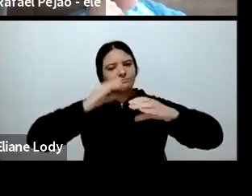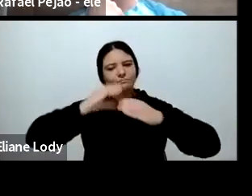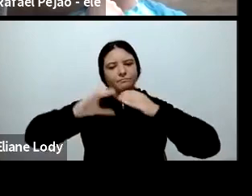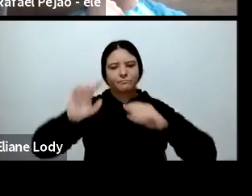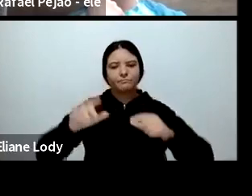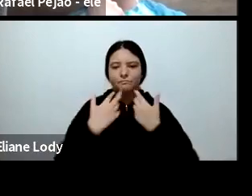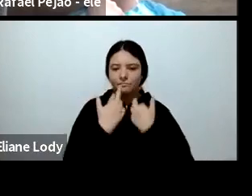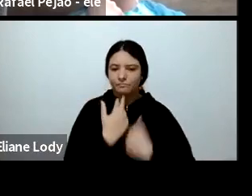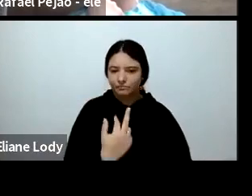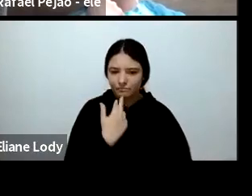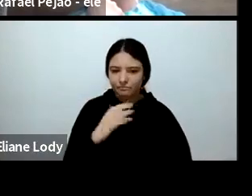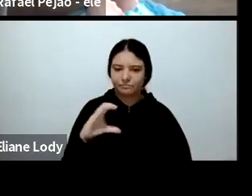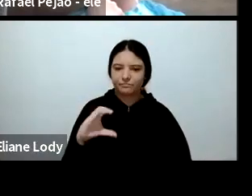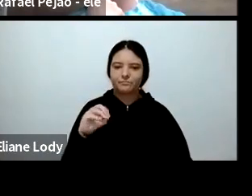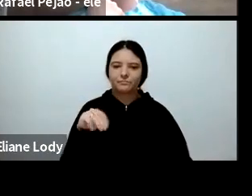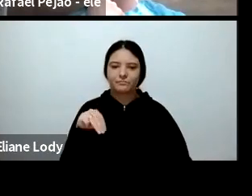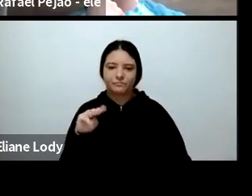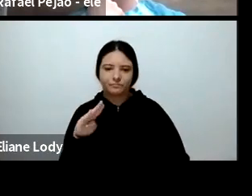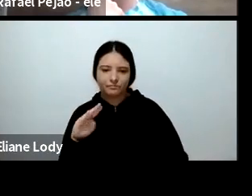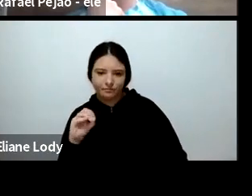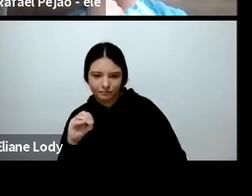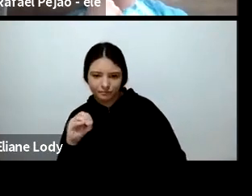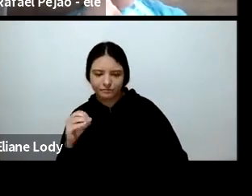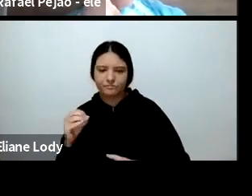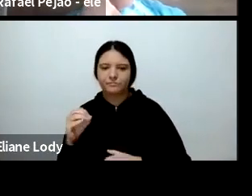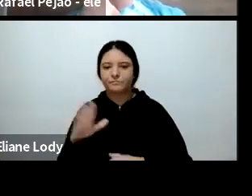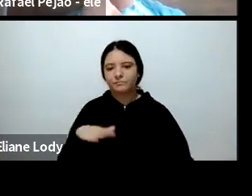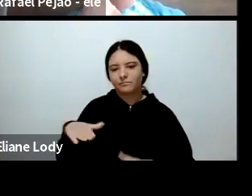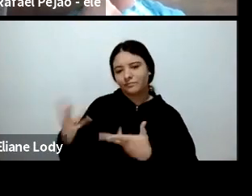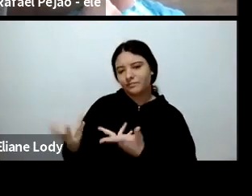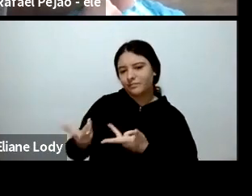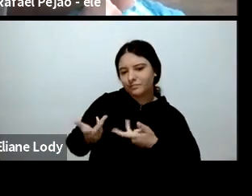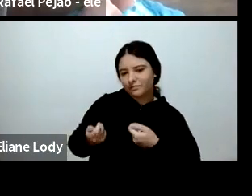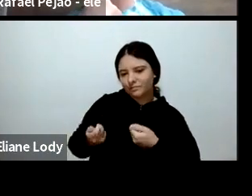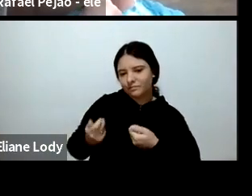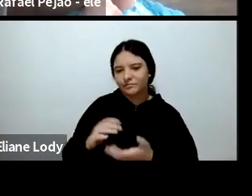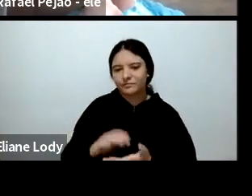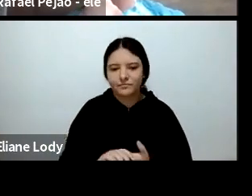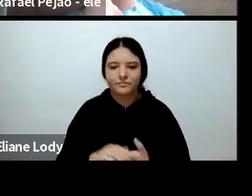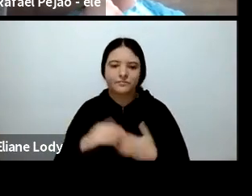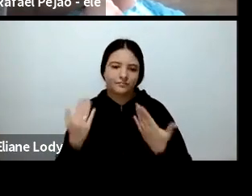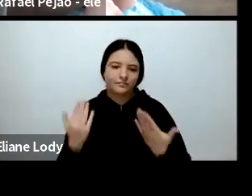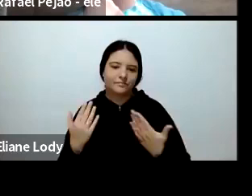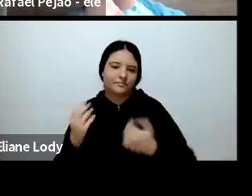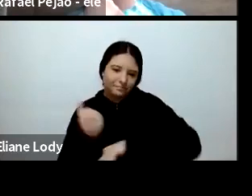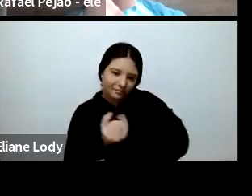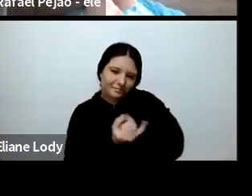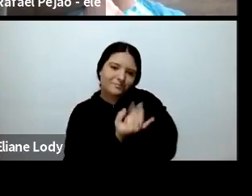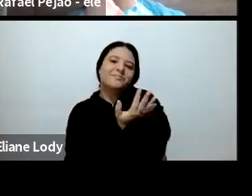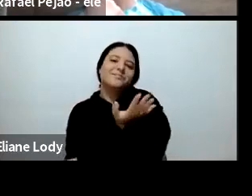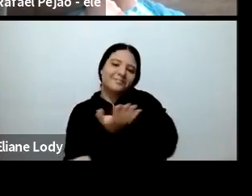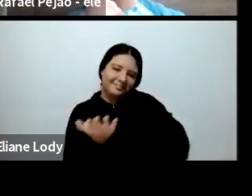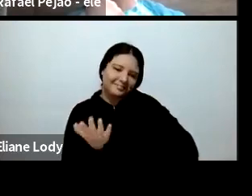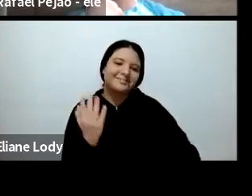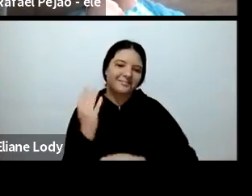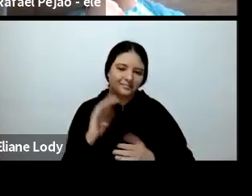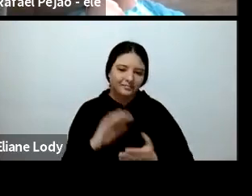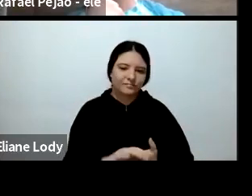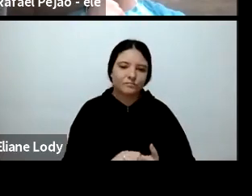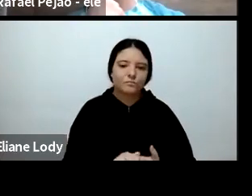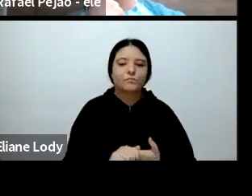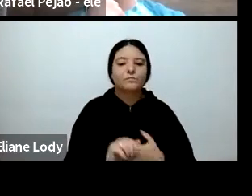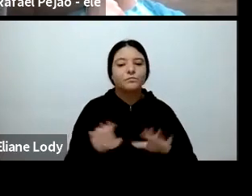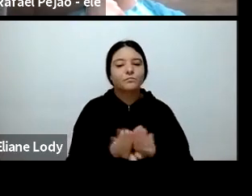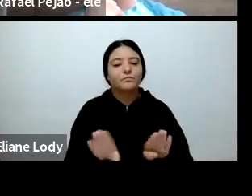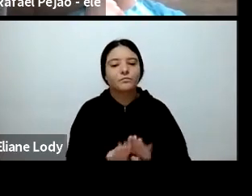do Congo, para receber essa criança. Aquilo, assim, de falar a gente já se arrepia, né? E ela